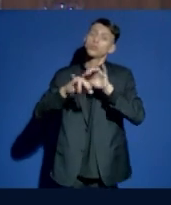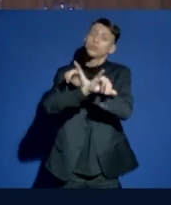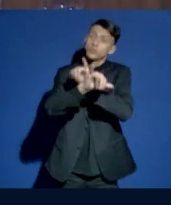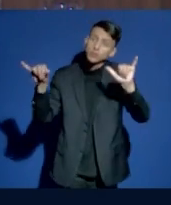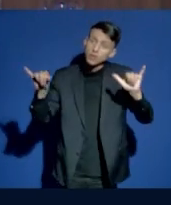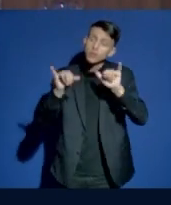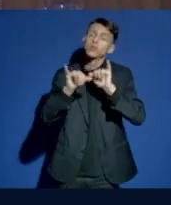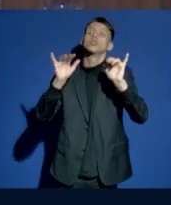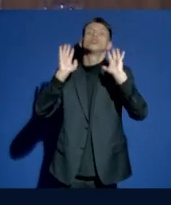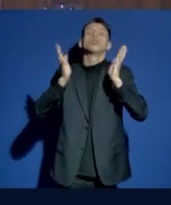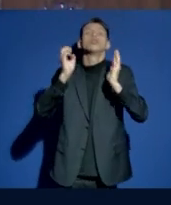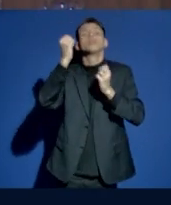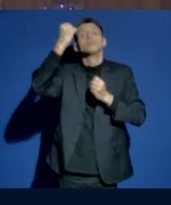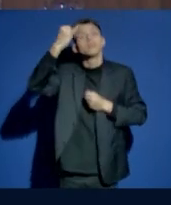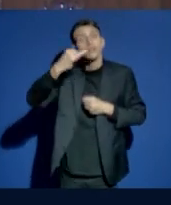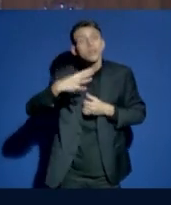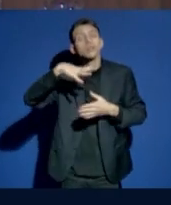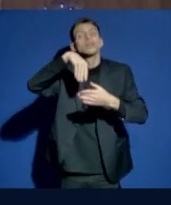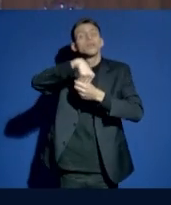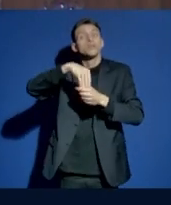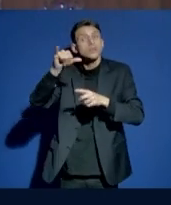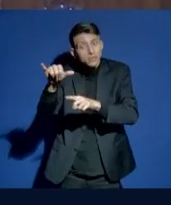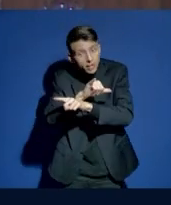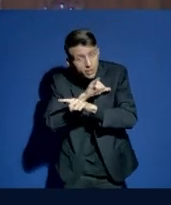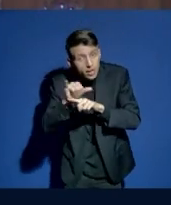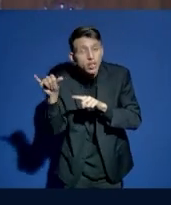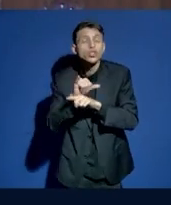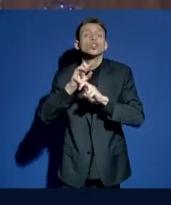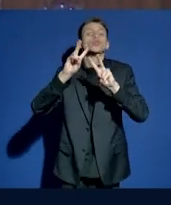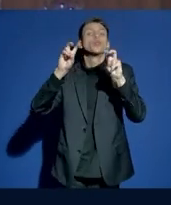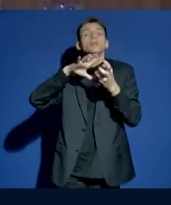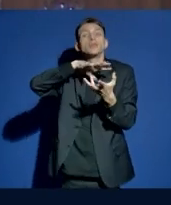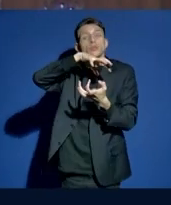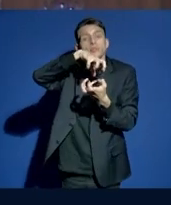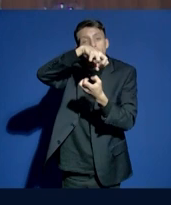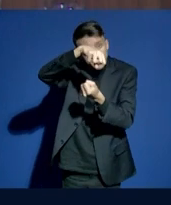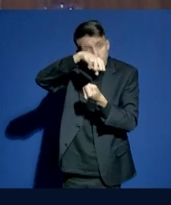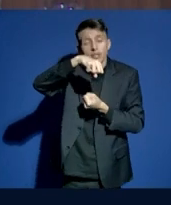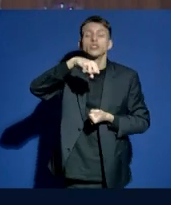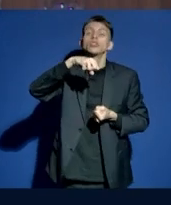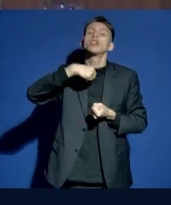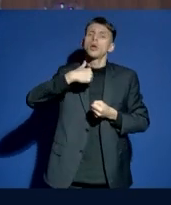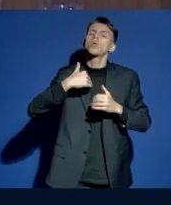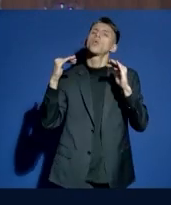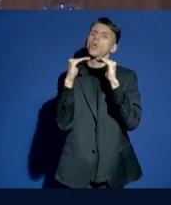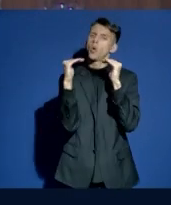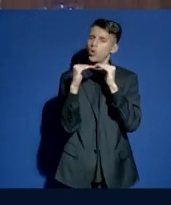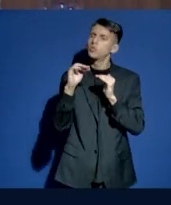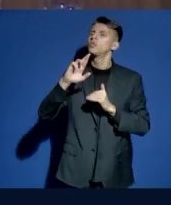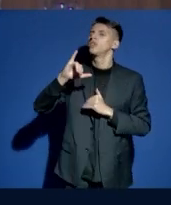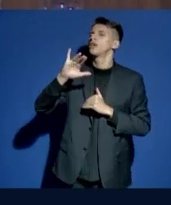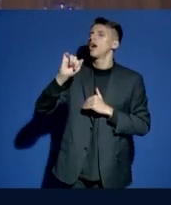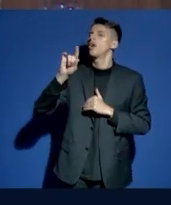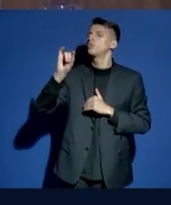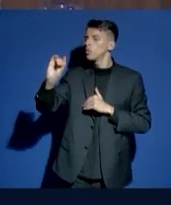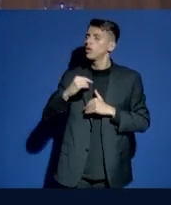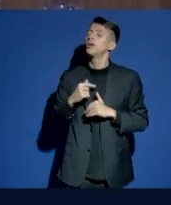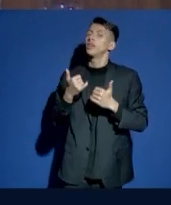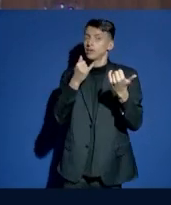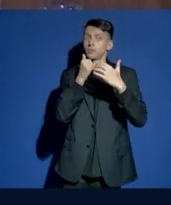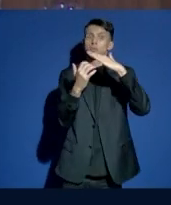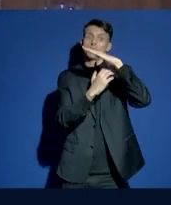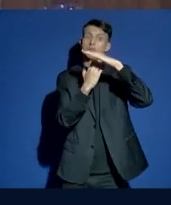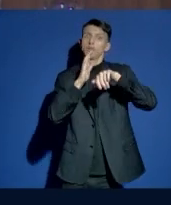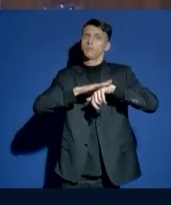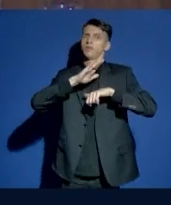no core da empresa, no core da estratégia, sustentabilidade, e eu, eu concordo com o Ricardo, é para tornar a empresa mais